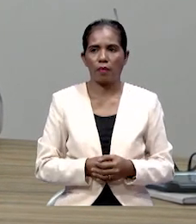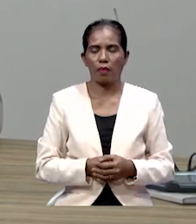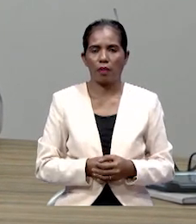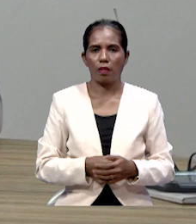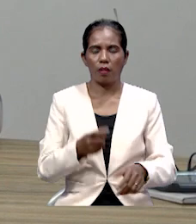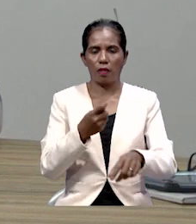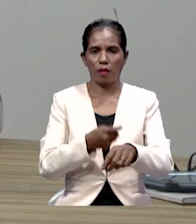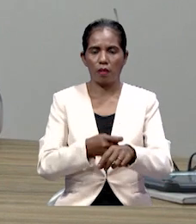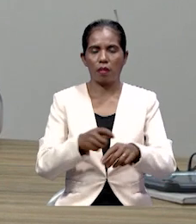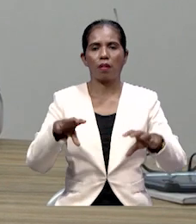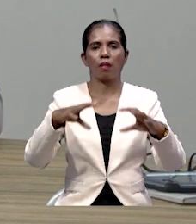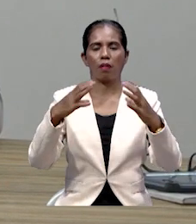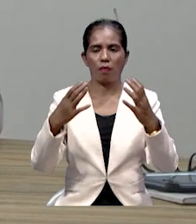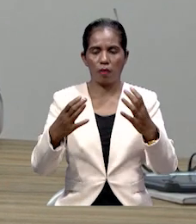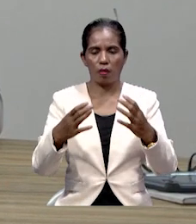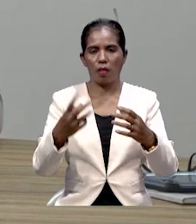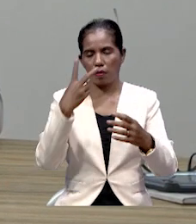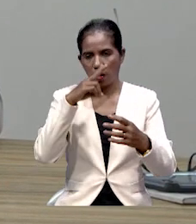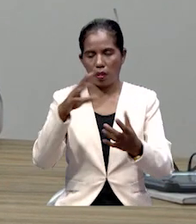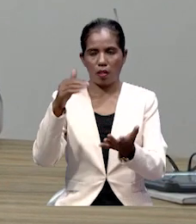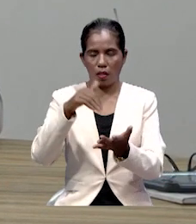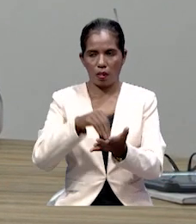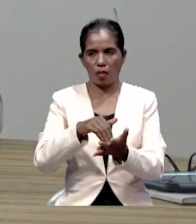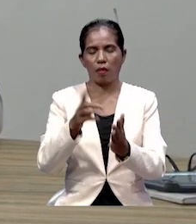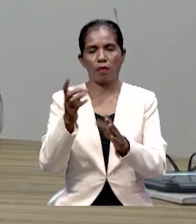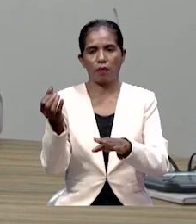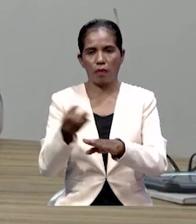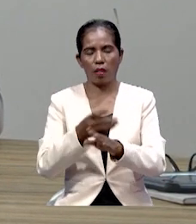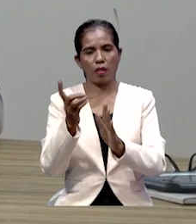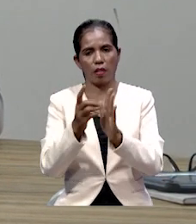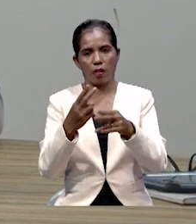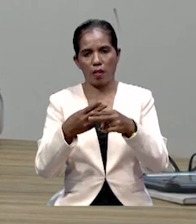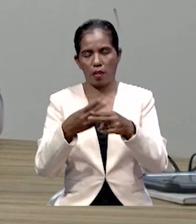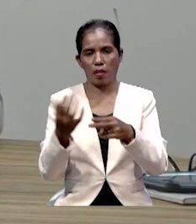para a Comissão para re reverificar para ir a. Documento será outro. Será